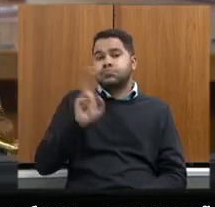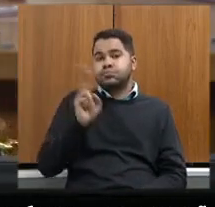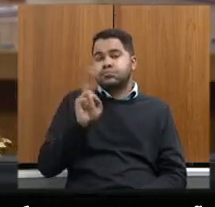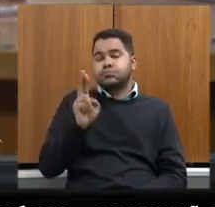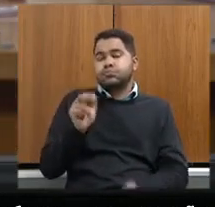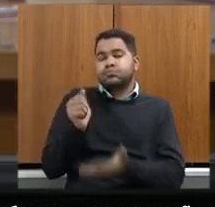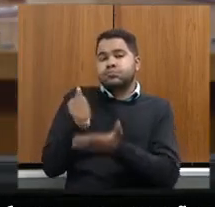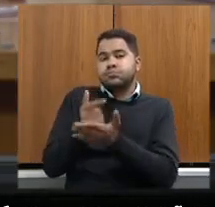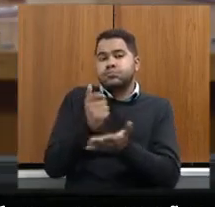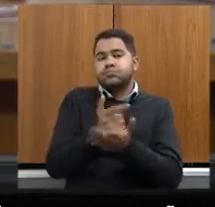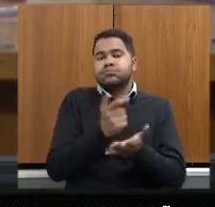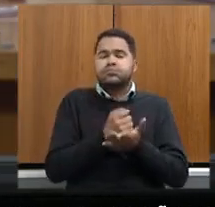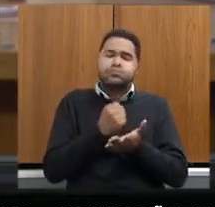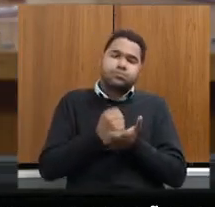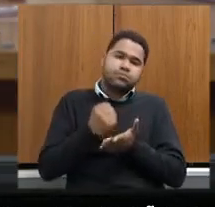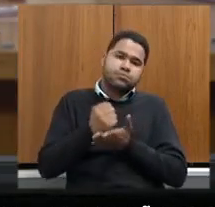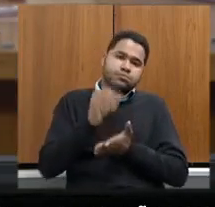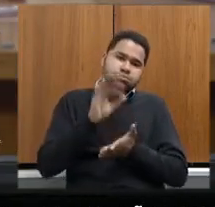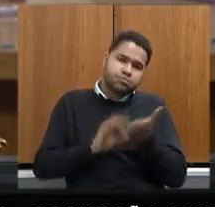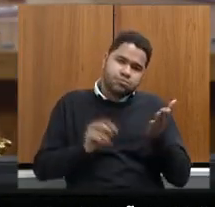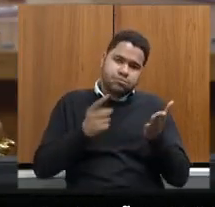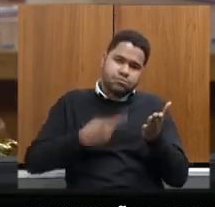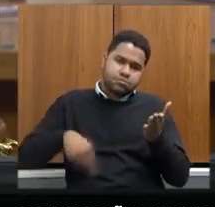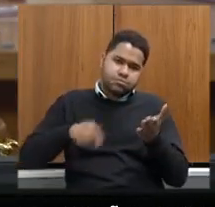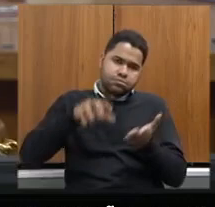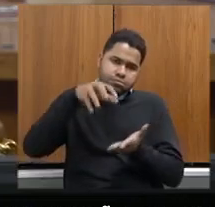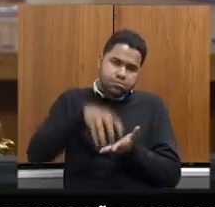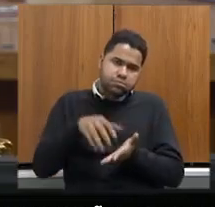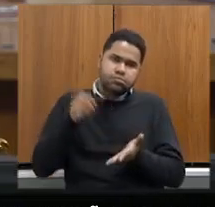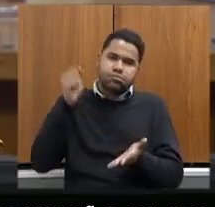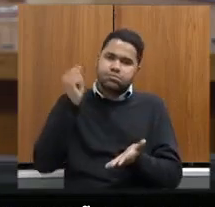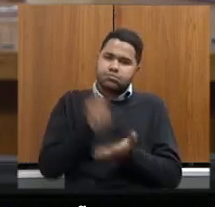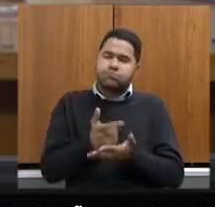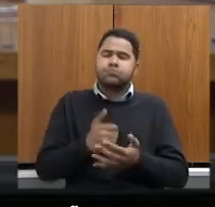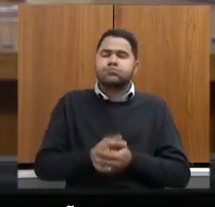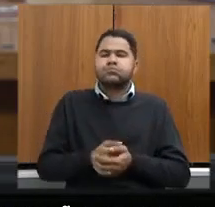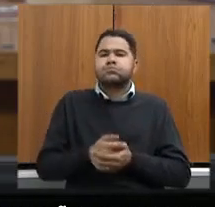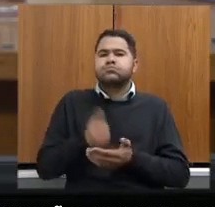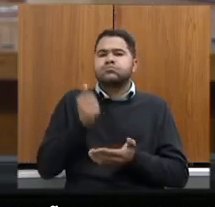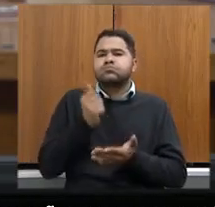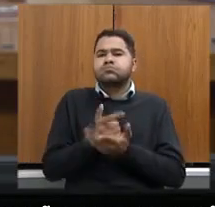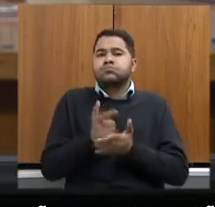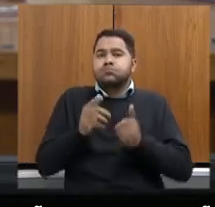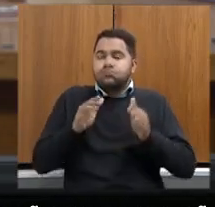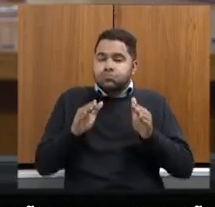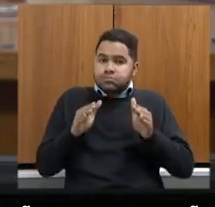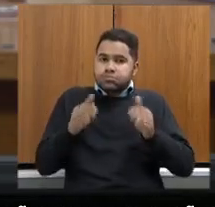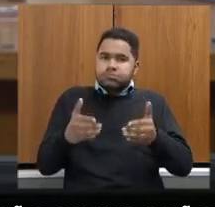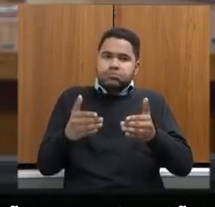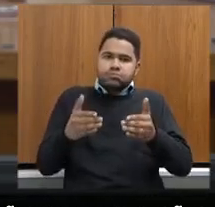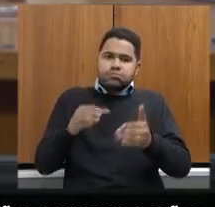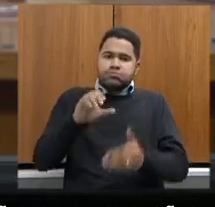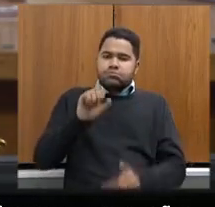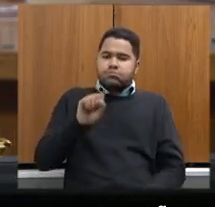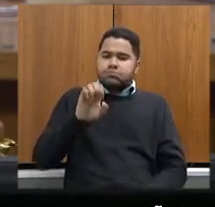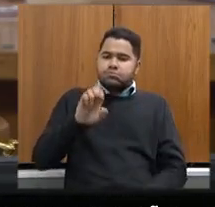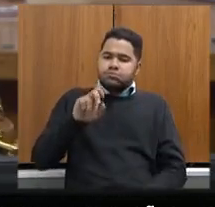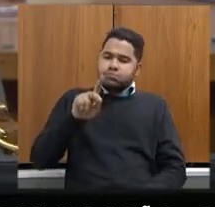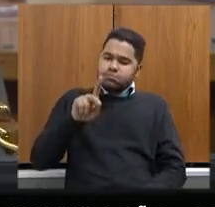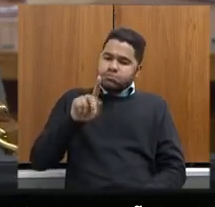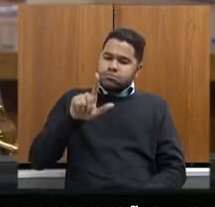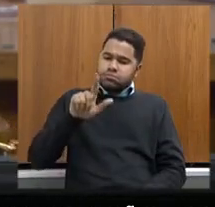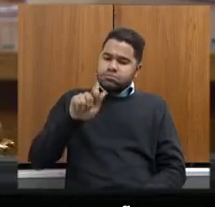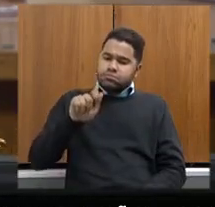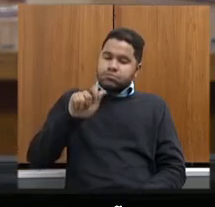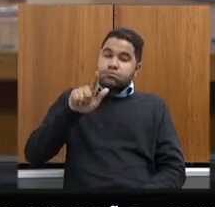em aquisições e contratações homologadas pela nossa central de compras das compras que são centralizadas para se pela Seplag O que